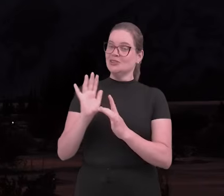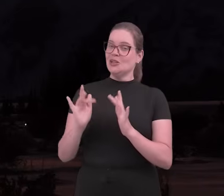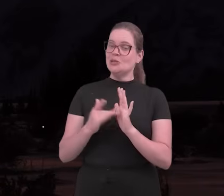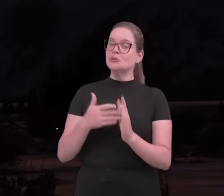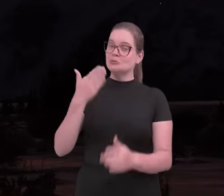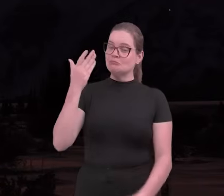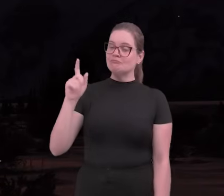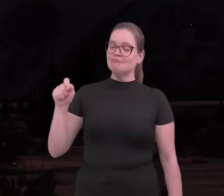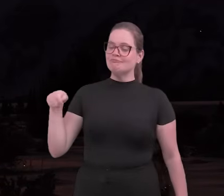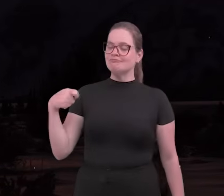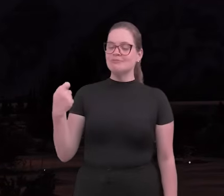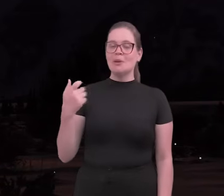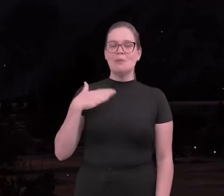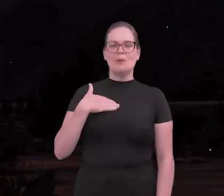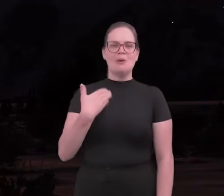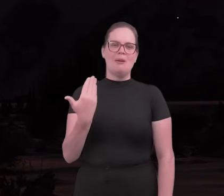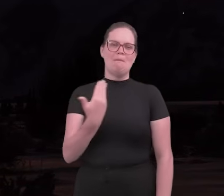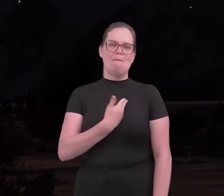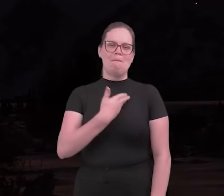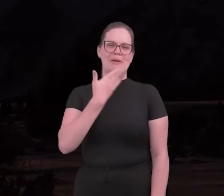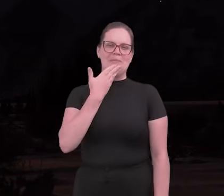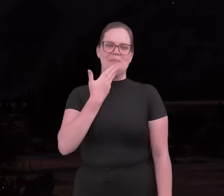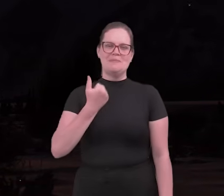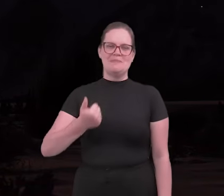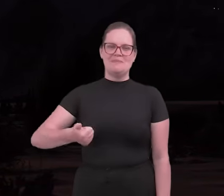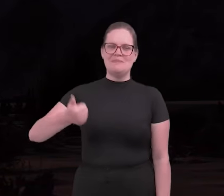Jesus companheiro